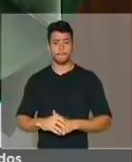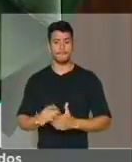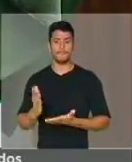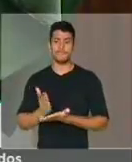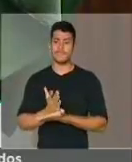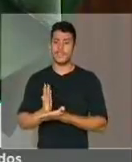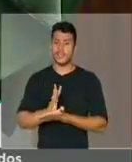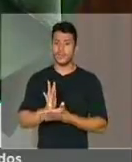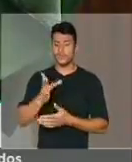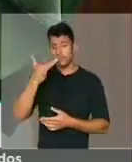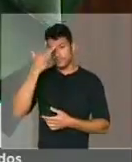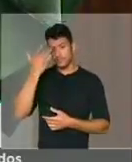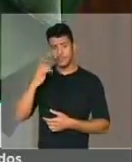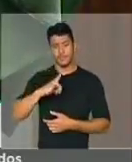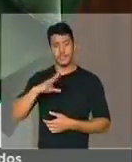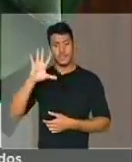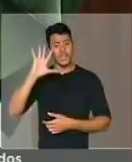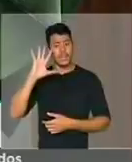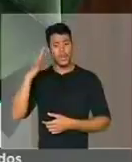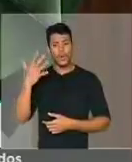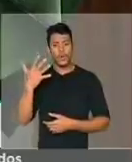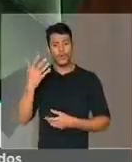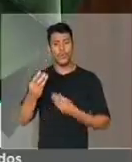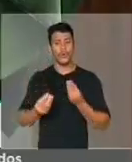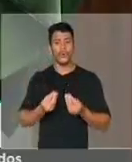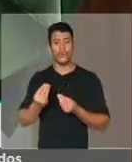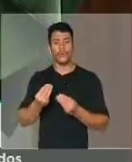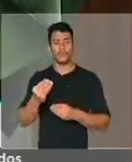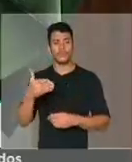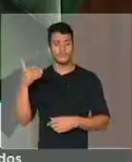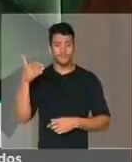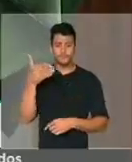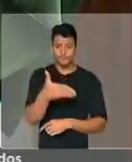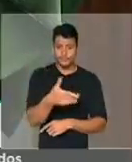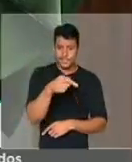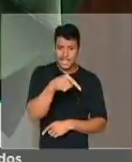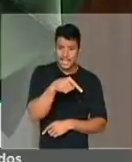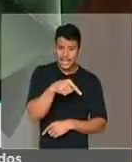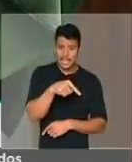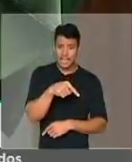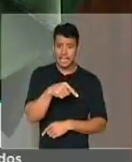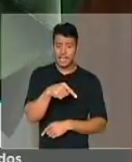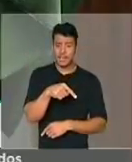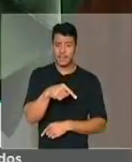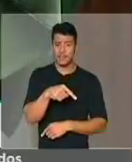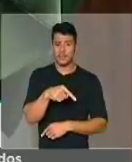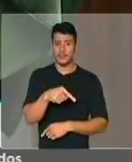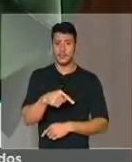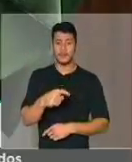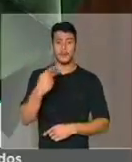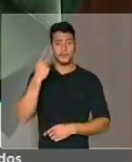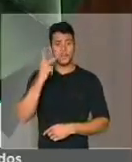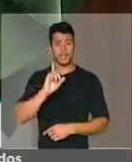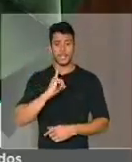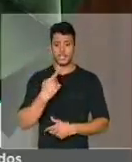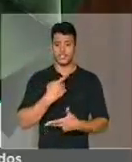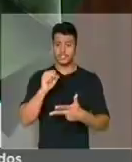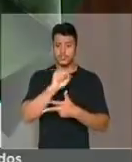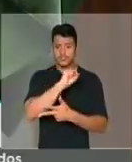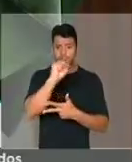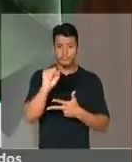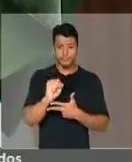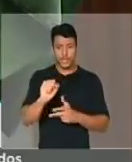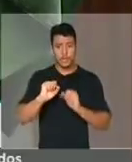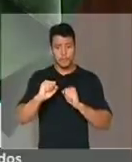Alguém teria uma solução melhor do que a intervenção para que os poderes da República retomem a